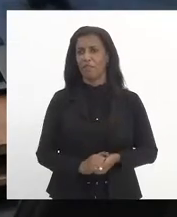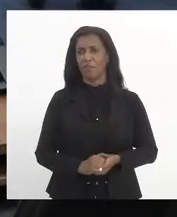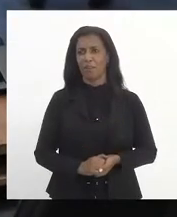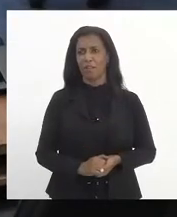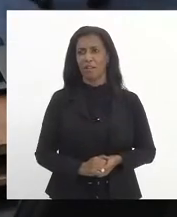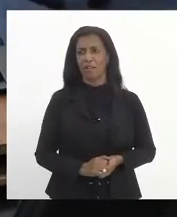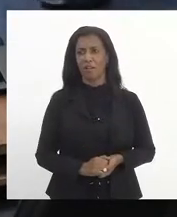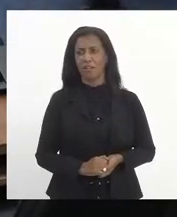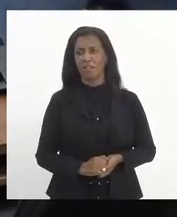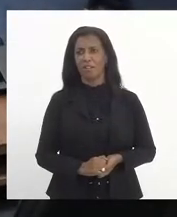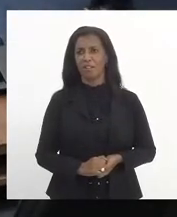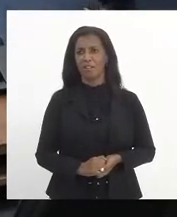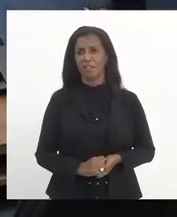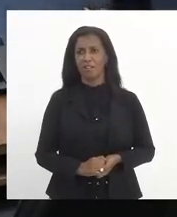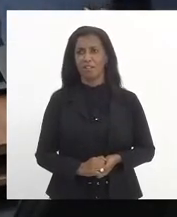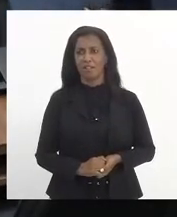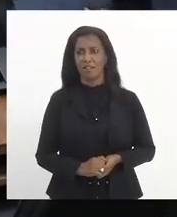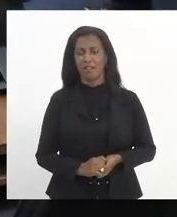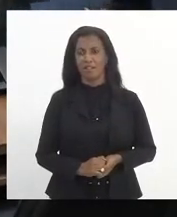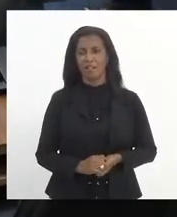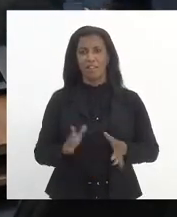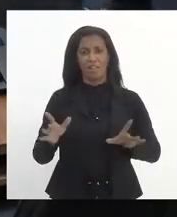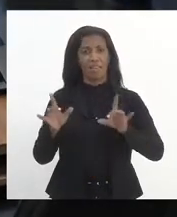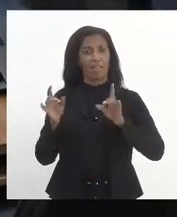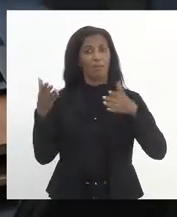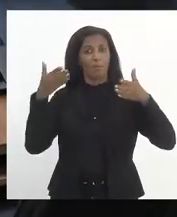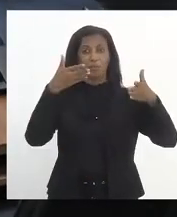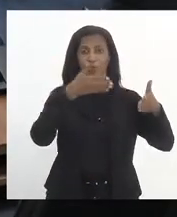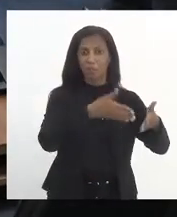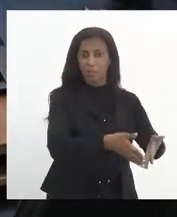problema é que eu tenho que mudar, eu preciso de uma lei específica.